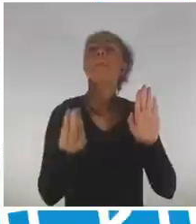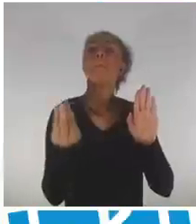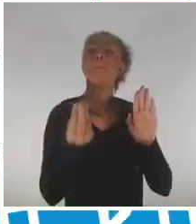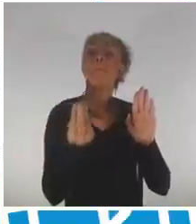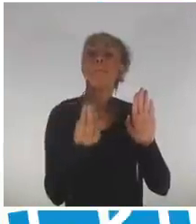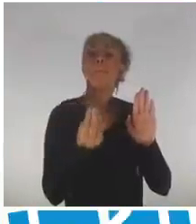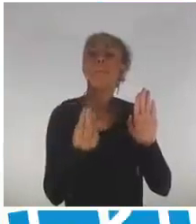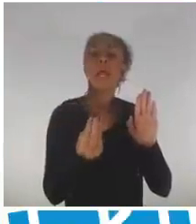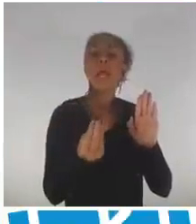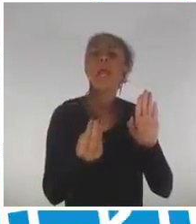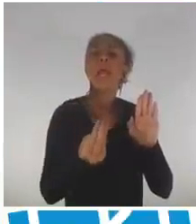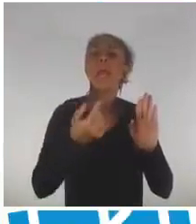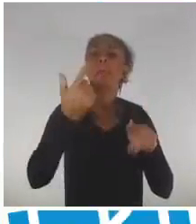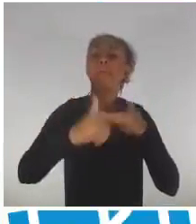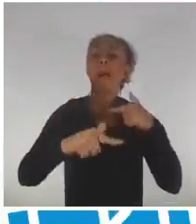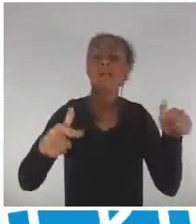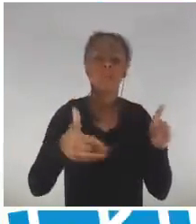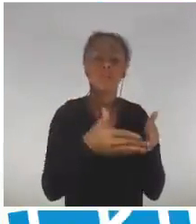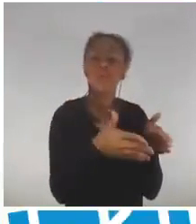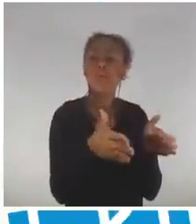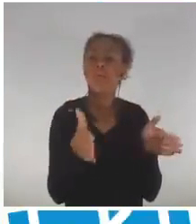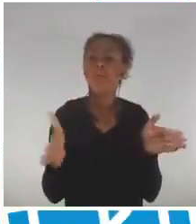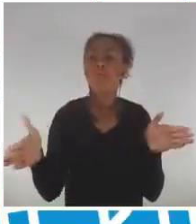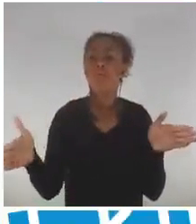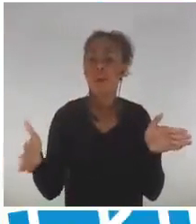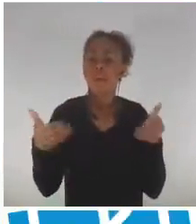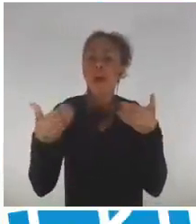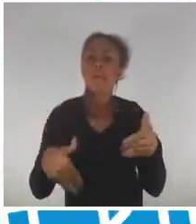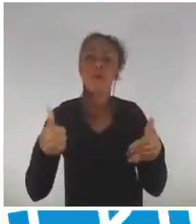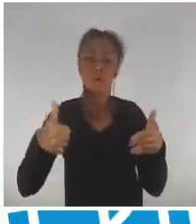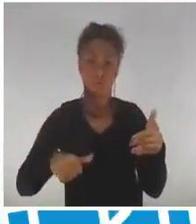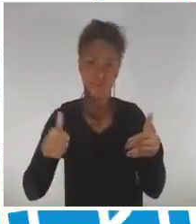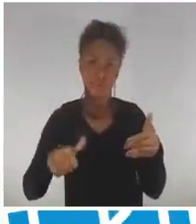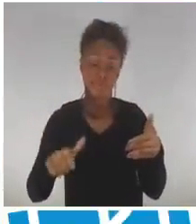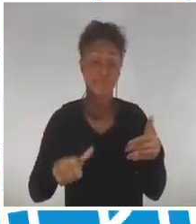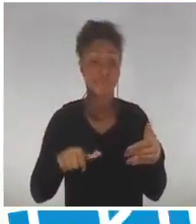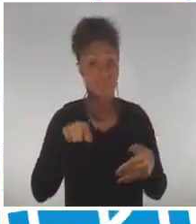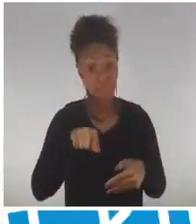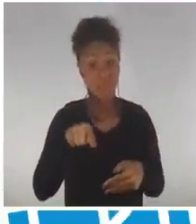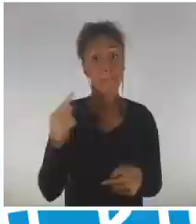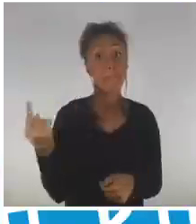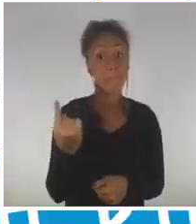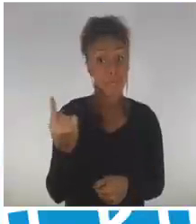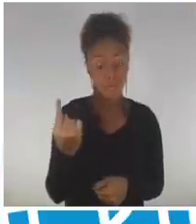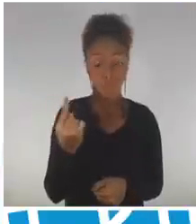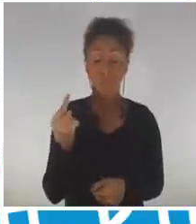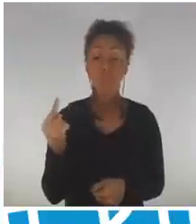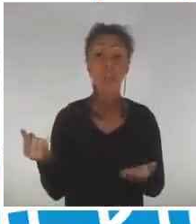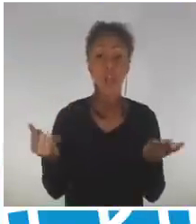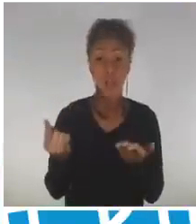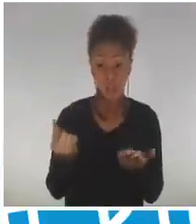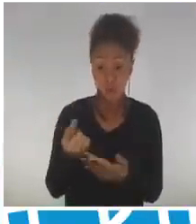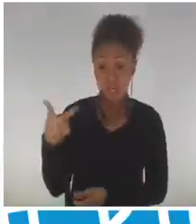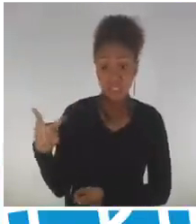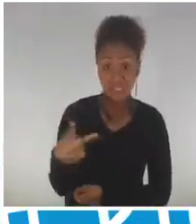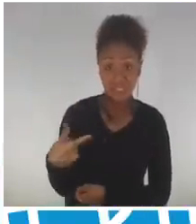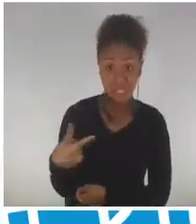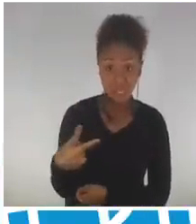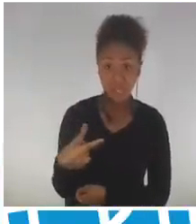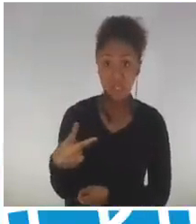né? Esse é o primeiro ponto. O segundo ponto, quer dizer, quando